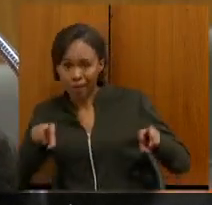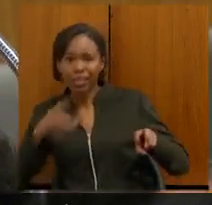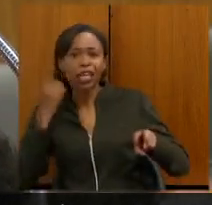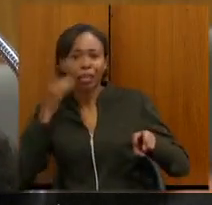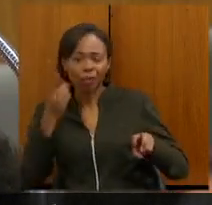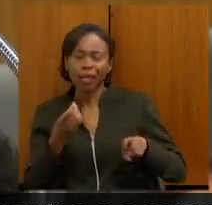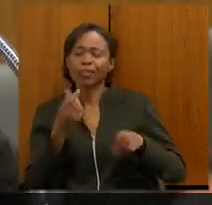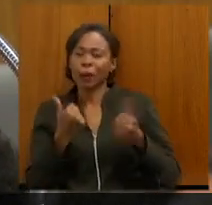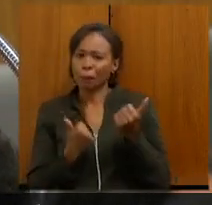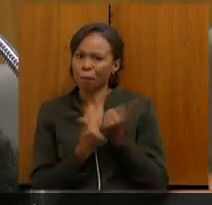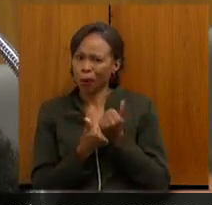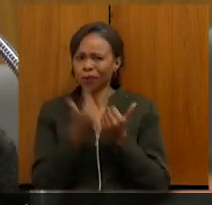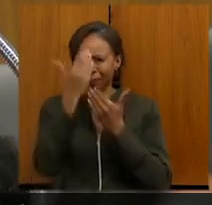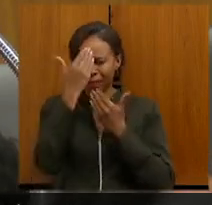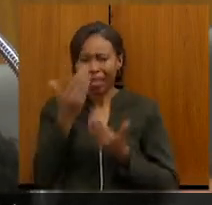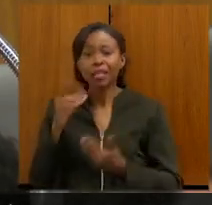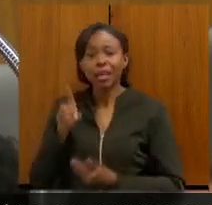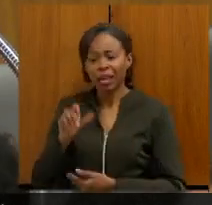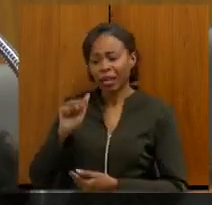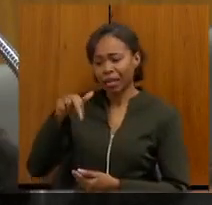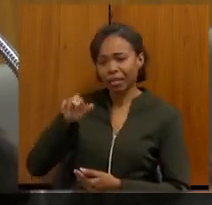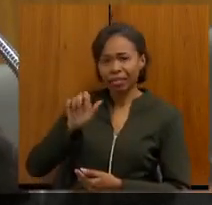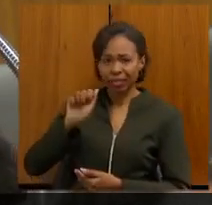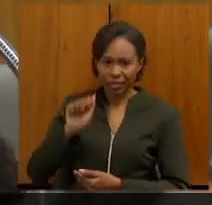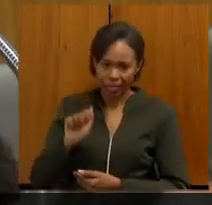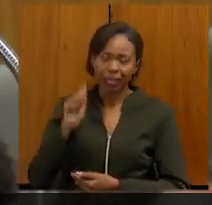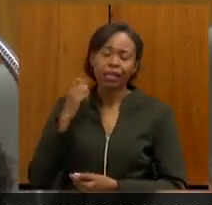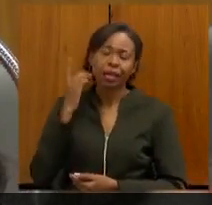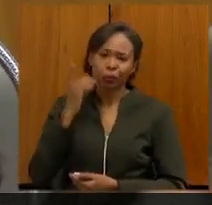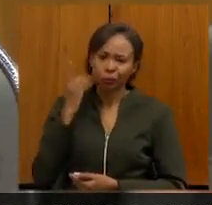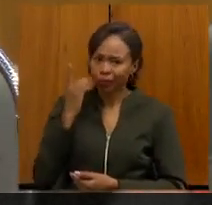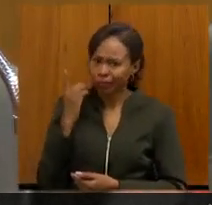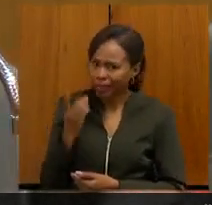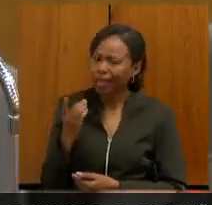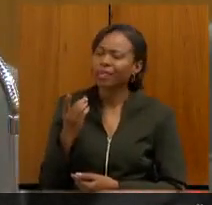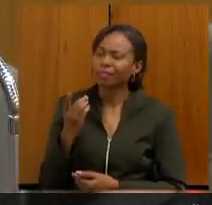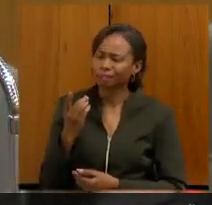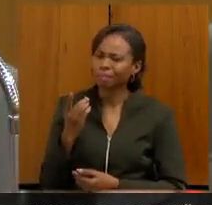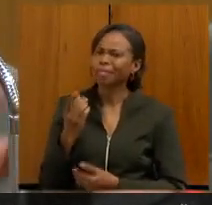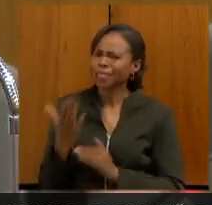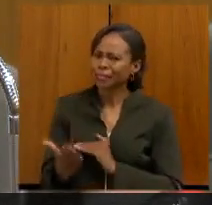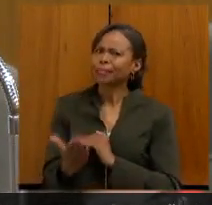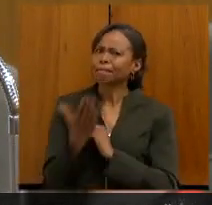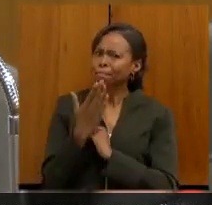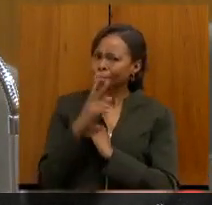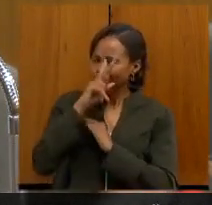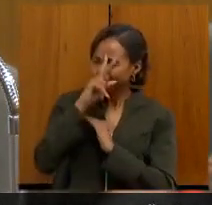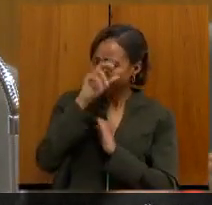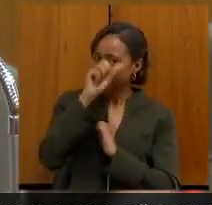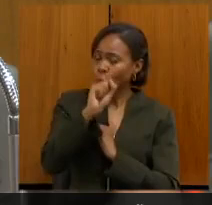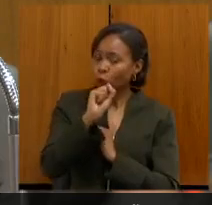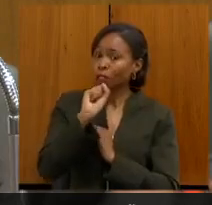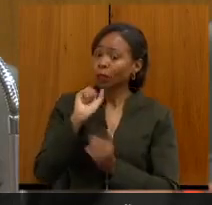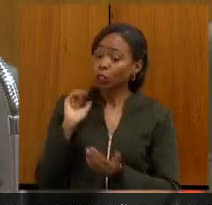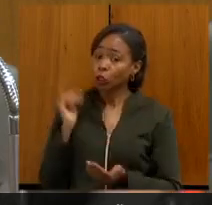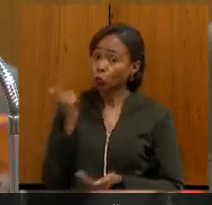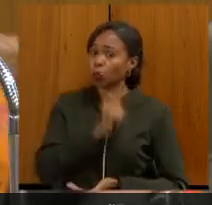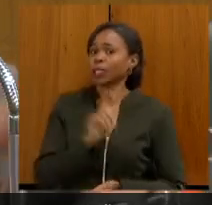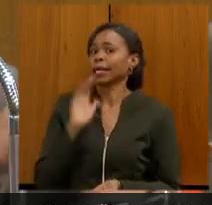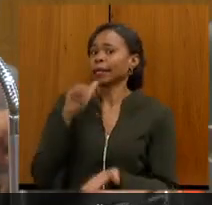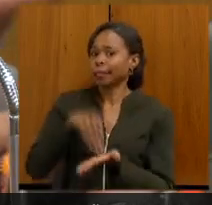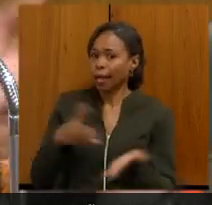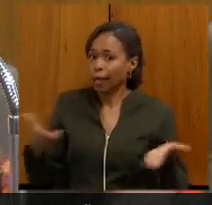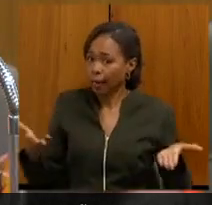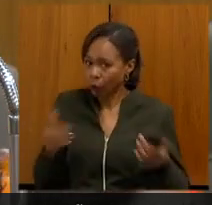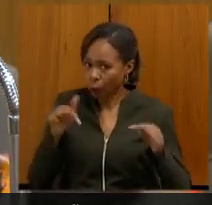do mandato da deputada Andreia de Jesus que foi sim primordial para que a gente tivesse força para chegar até aqui sabe